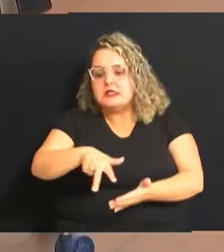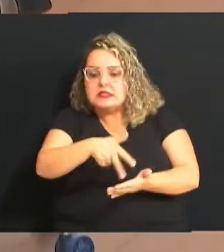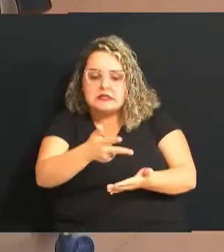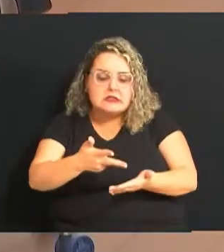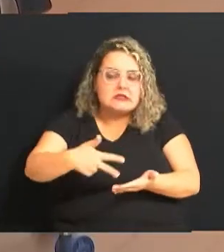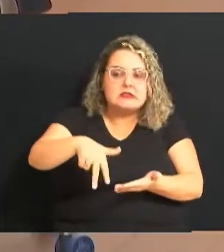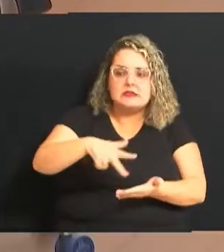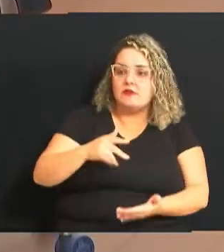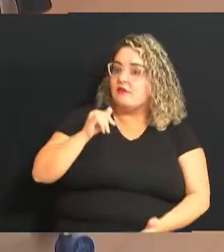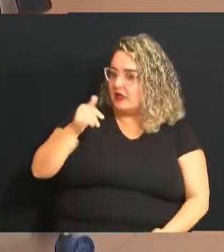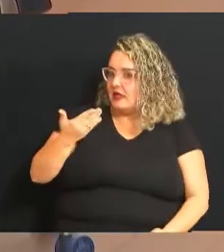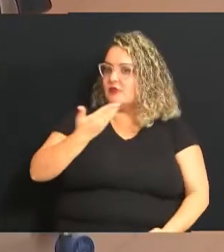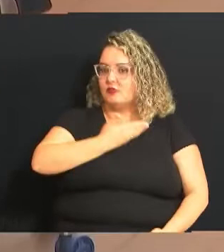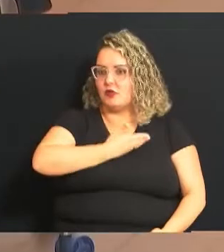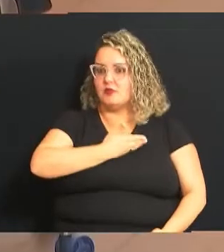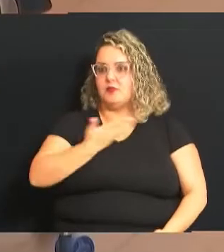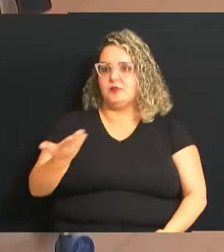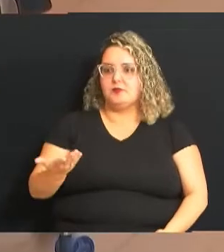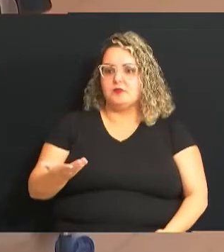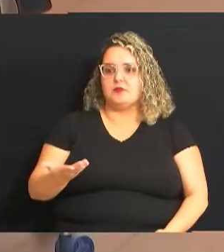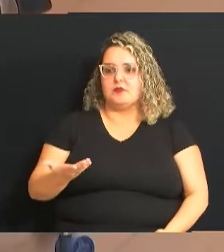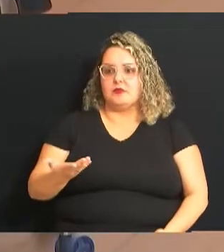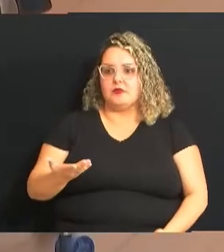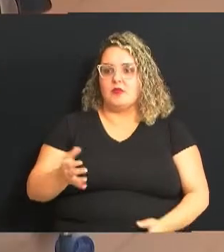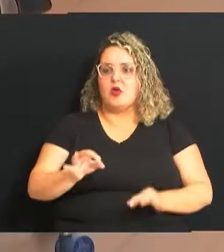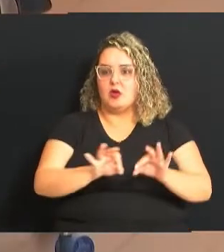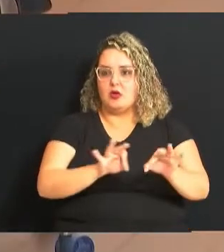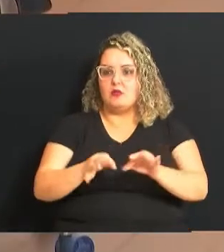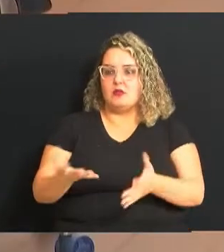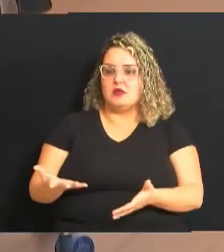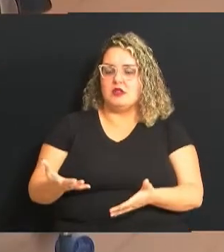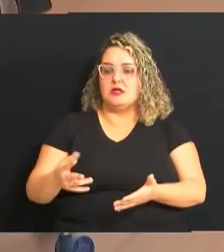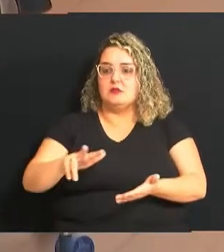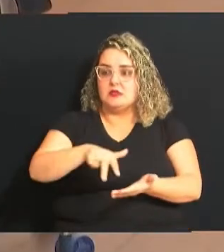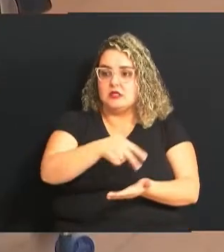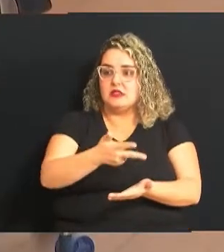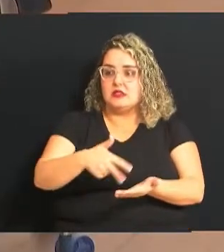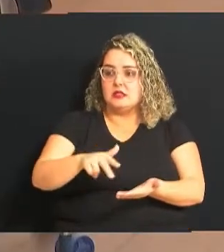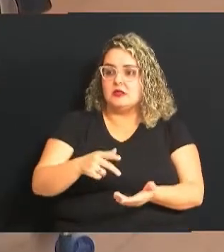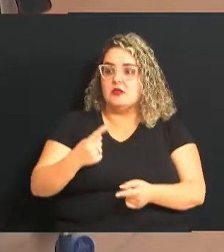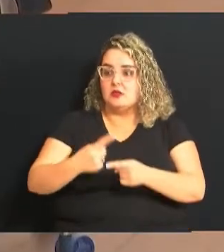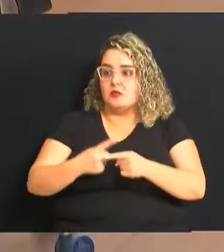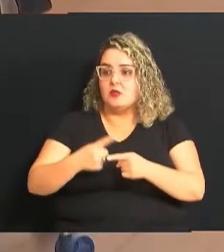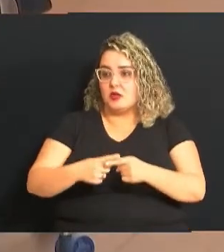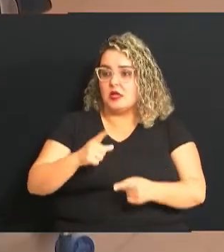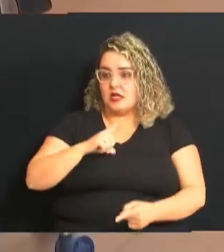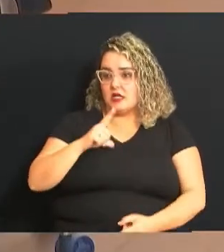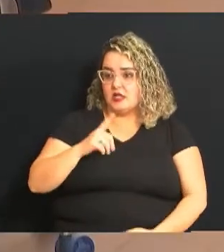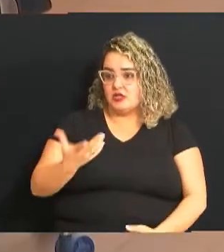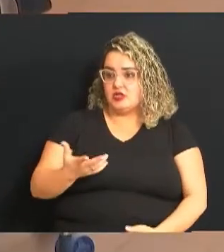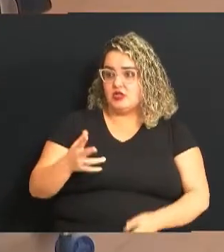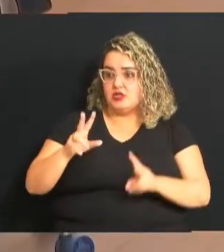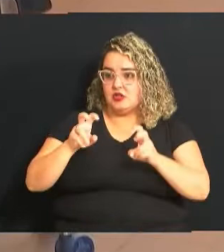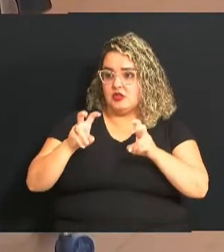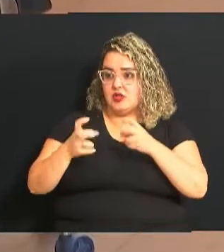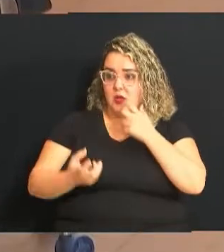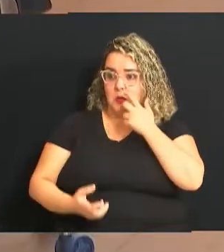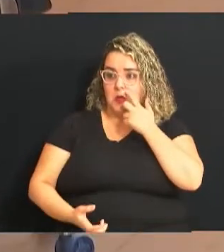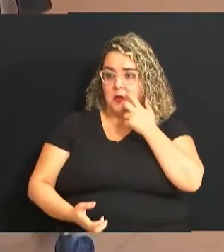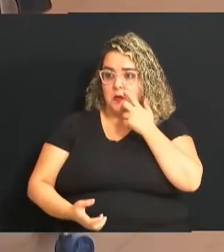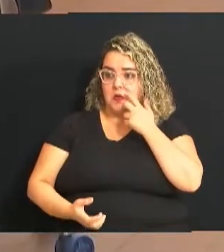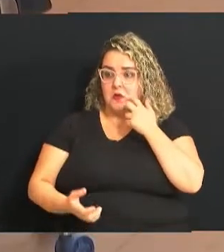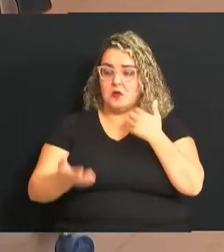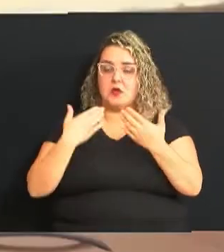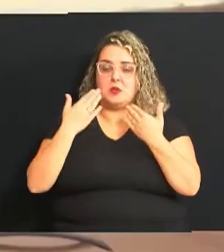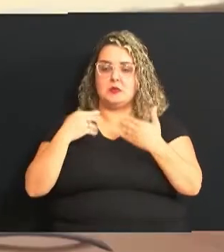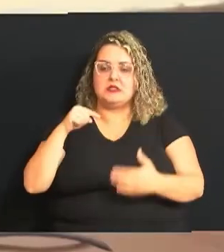falei do meu amigo que está criando um projeto para... porque existia até aquela questão de se falar, a gente estava também